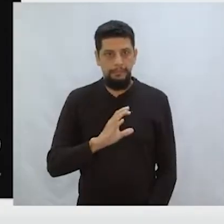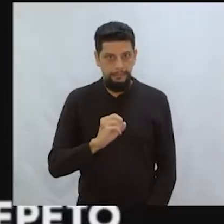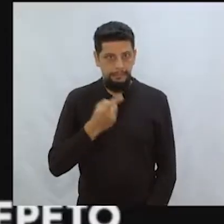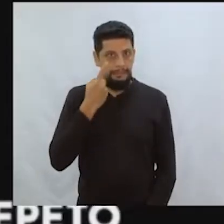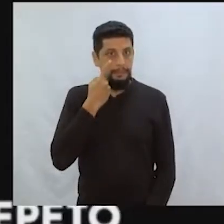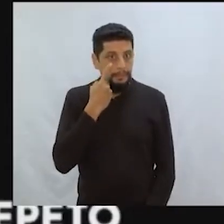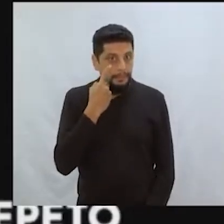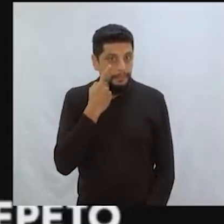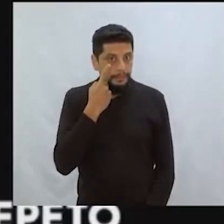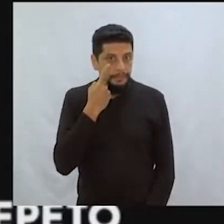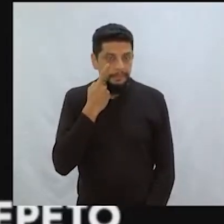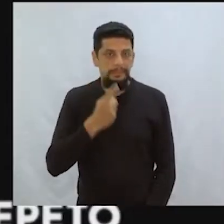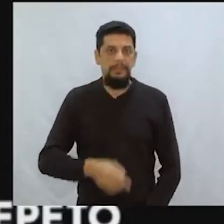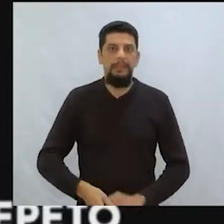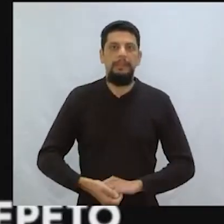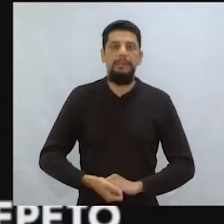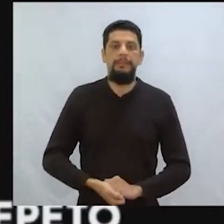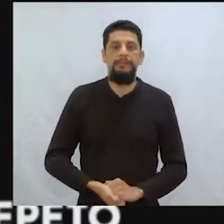Vamos ver?